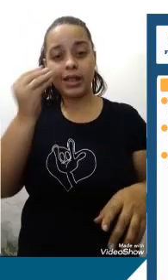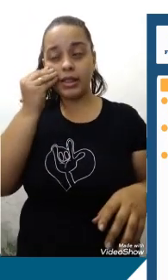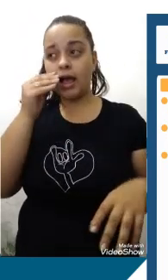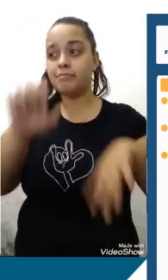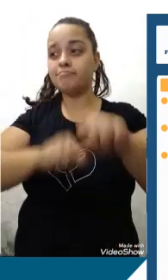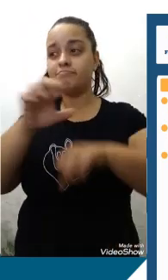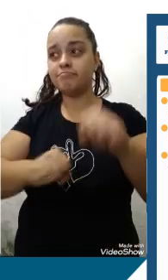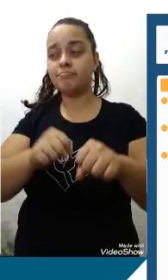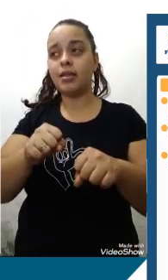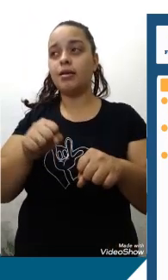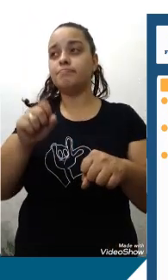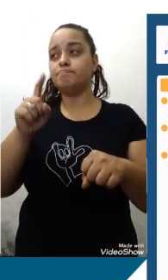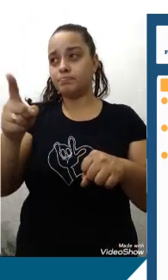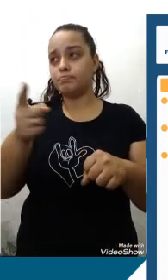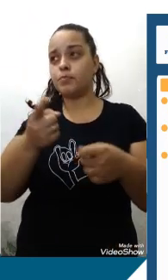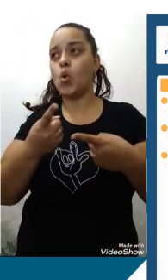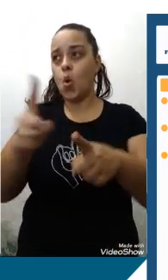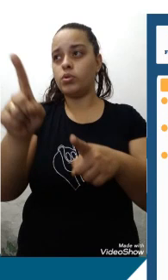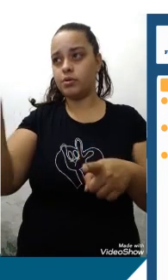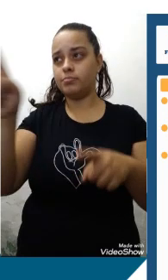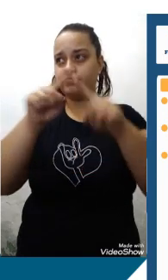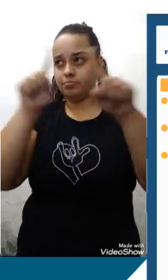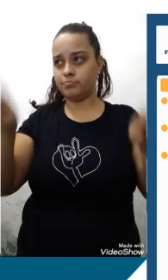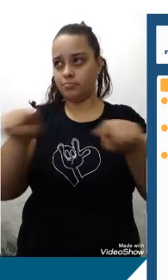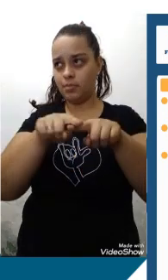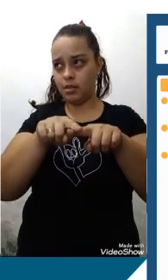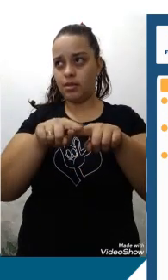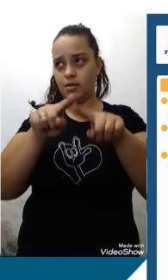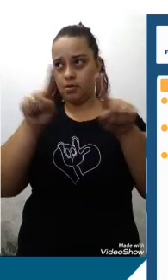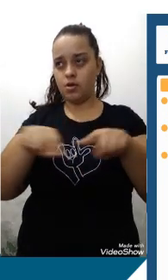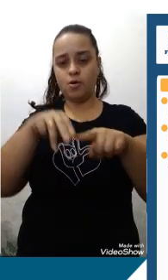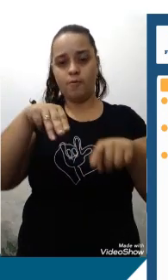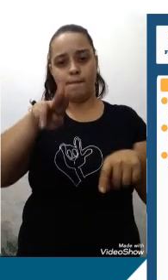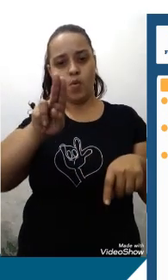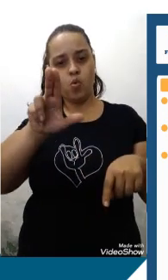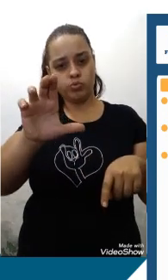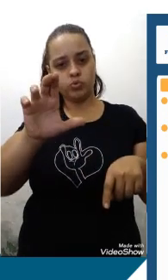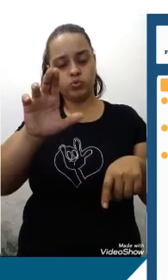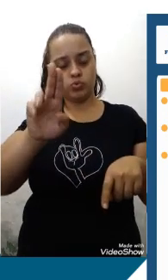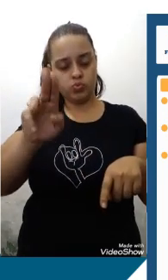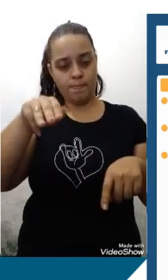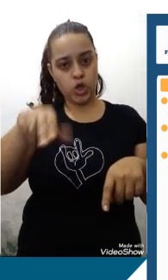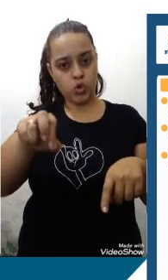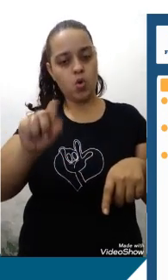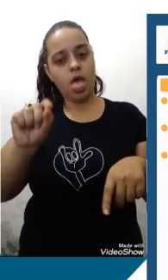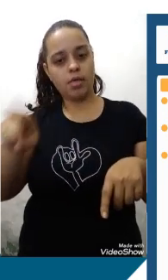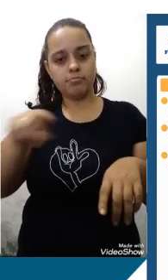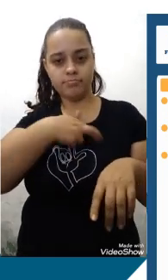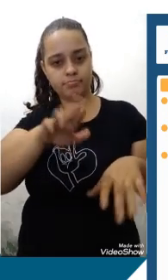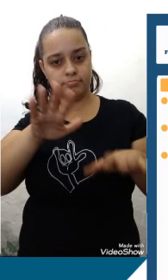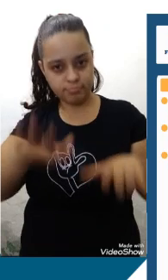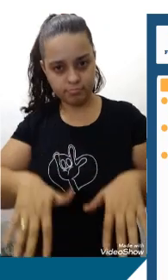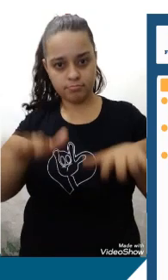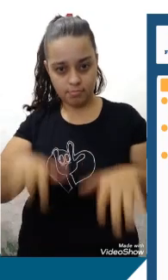costas do Império Muçulmano da Merínea, esse representado pela bandeirinha quadrada aí, avançando cada vez mais em direção ao sul e ao limite